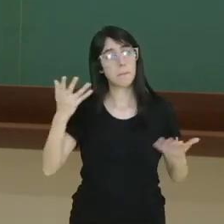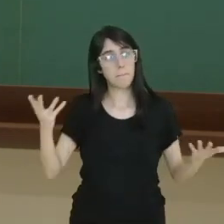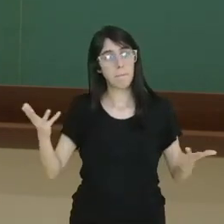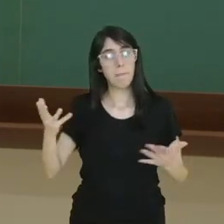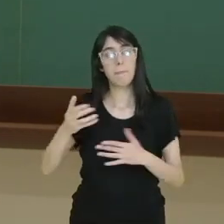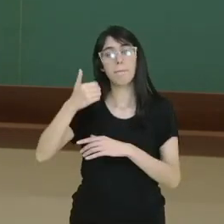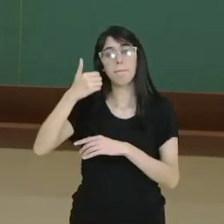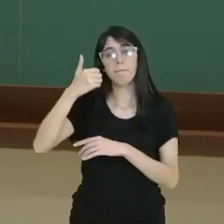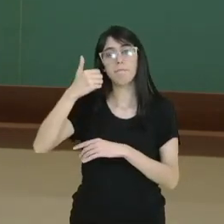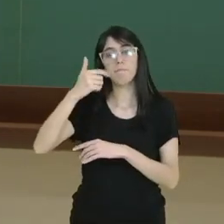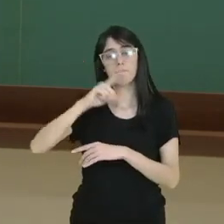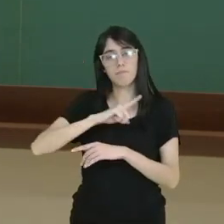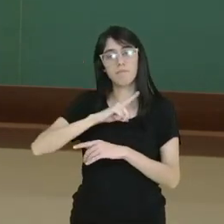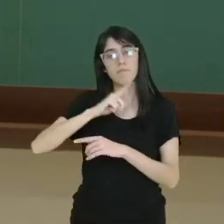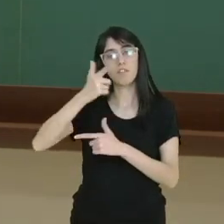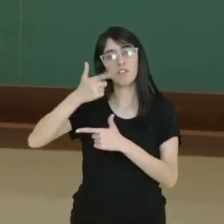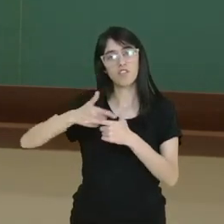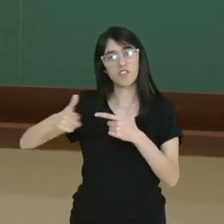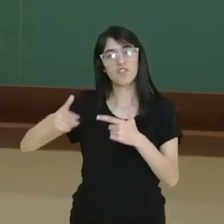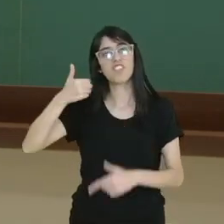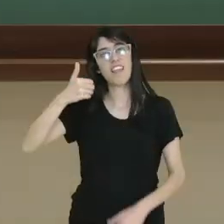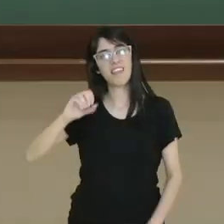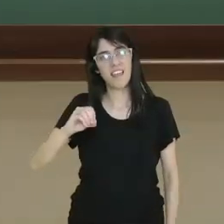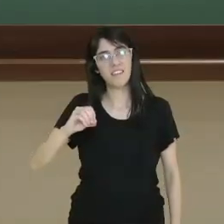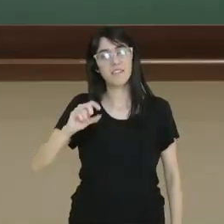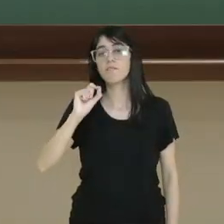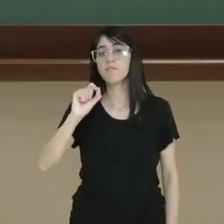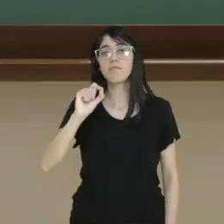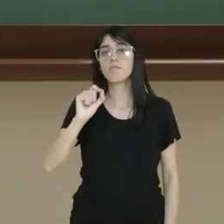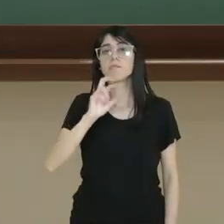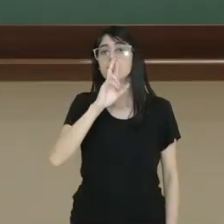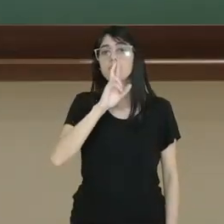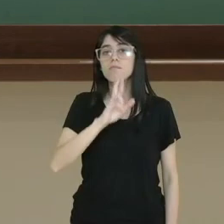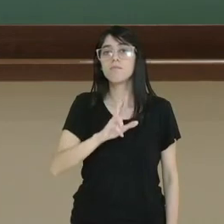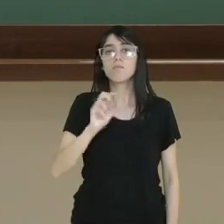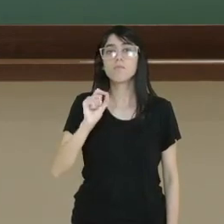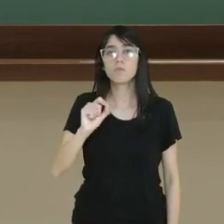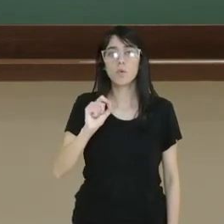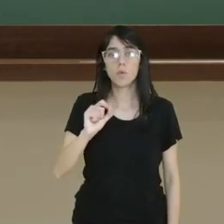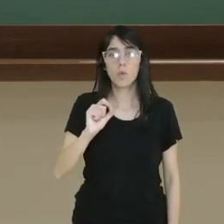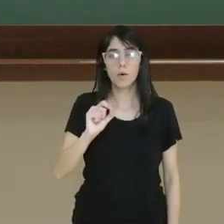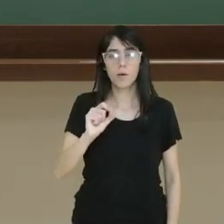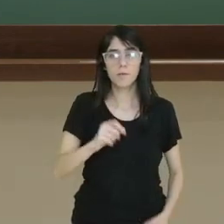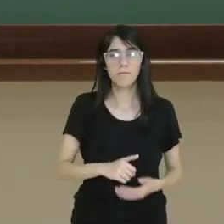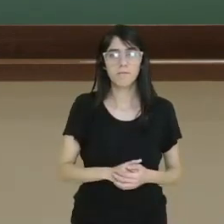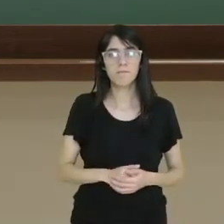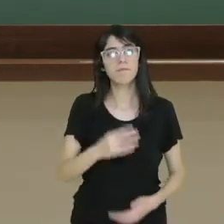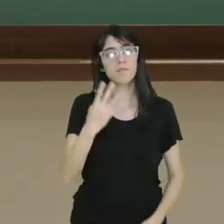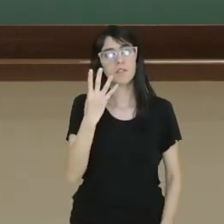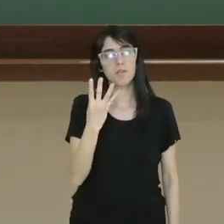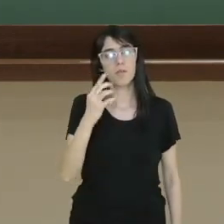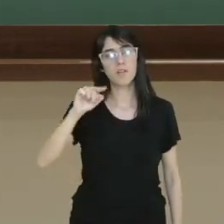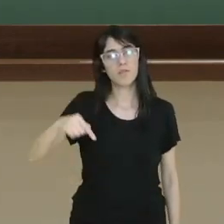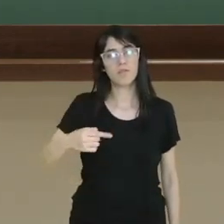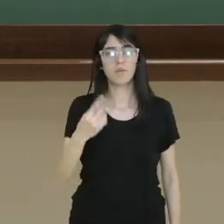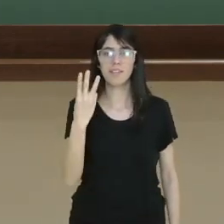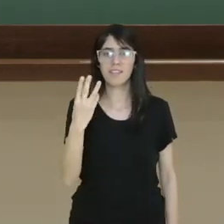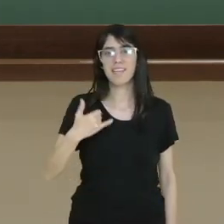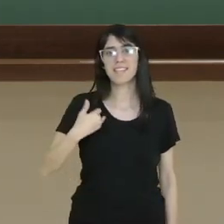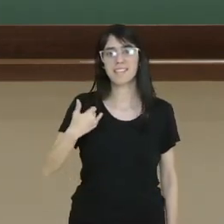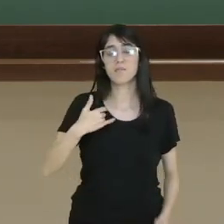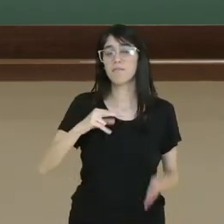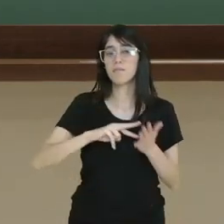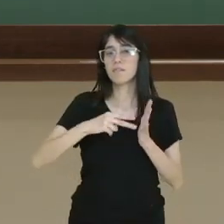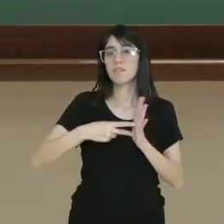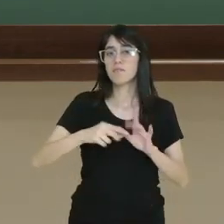a soma por 10. Fazendo esse cálculo, eu vou encontrar o valor de 4,3 anos. Significa